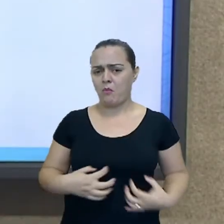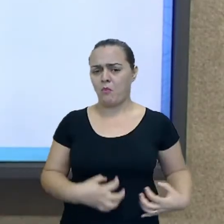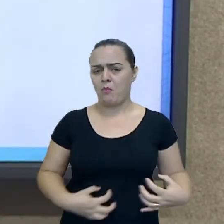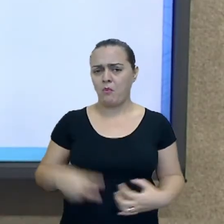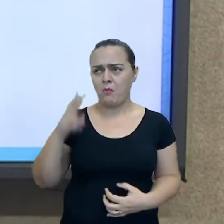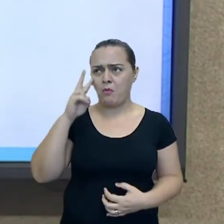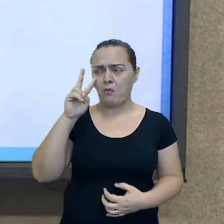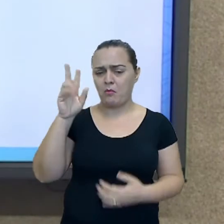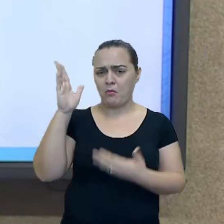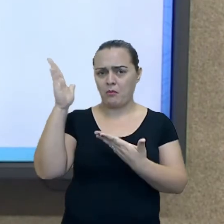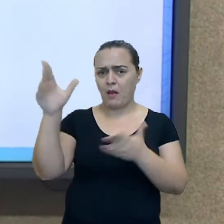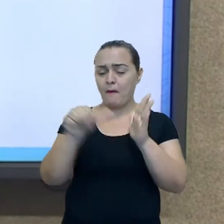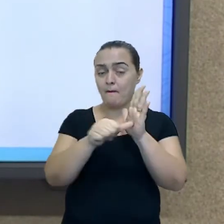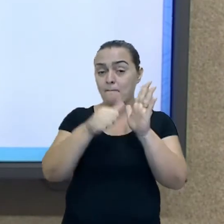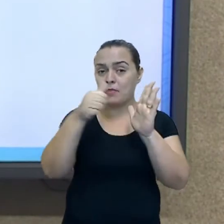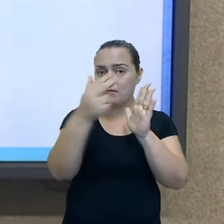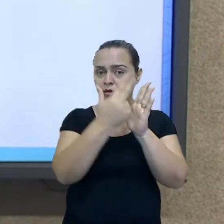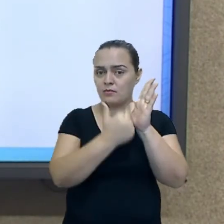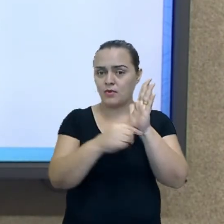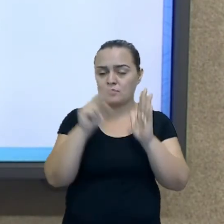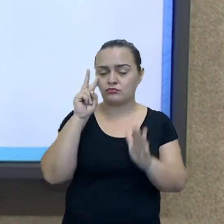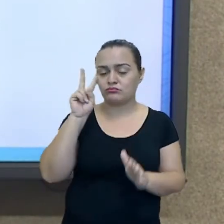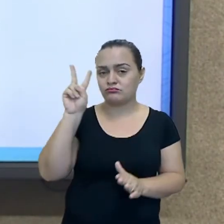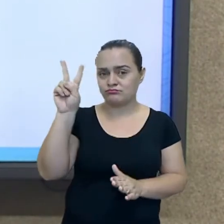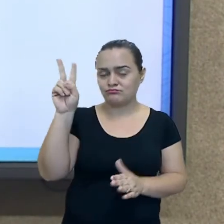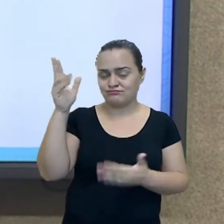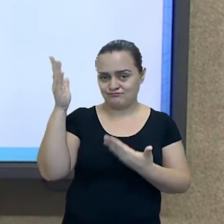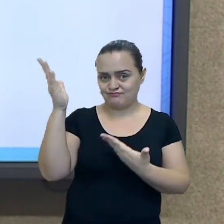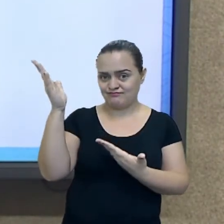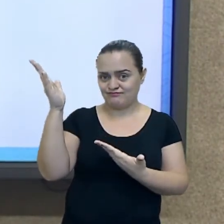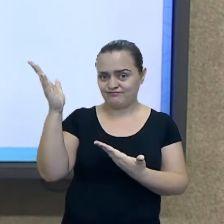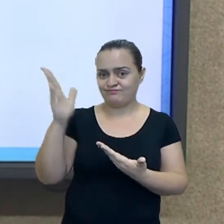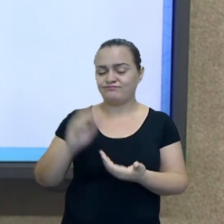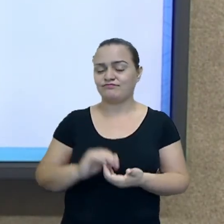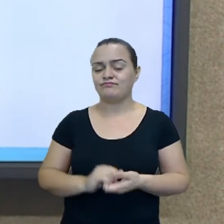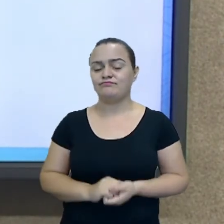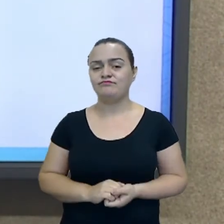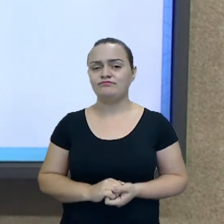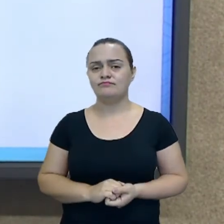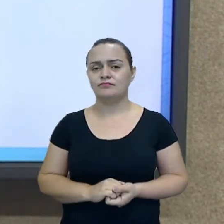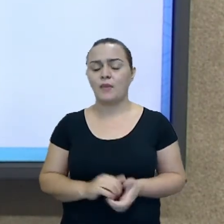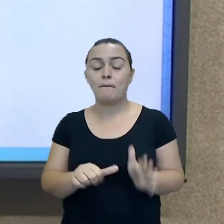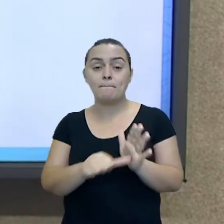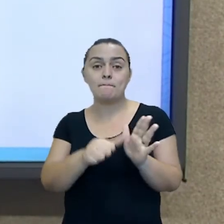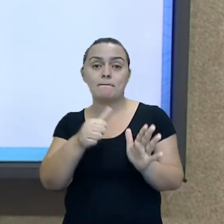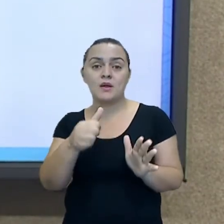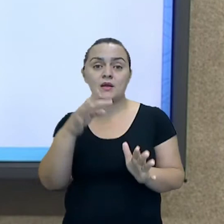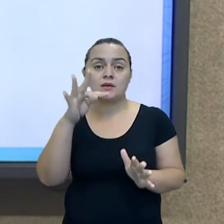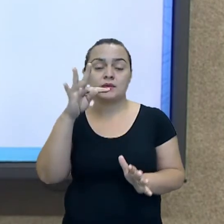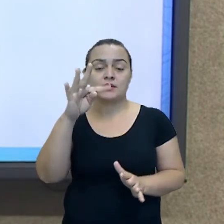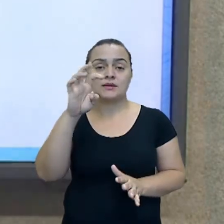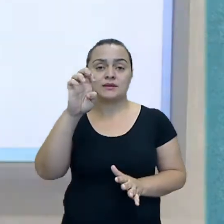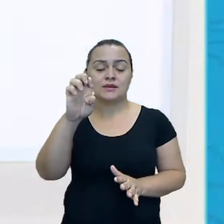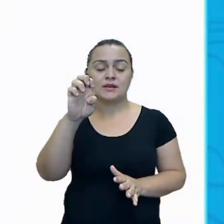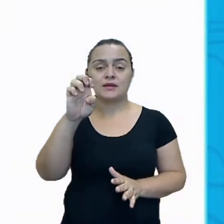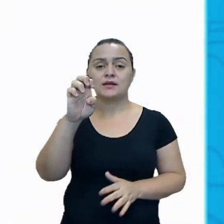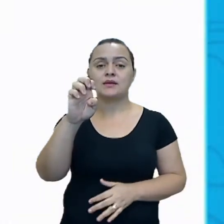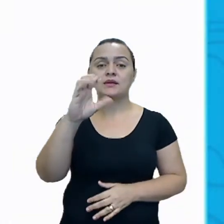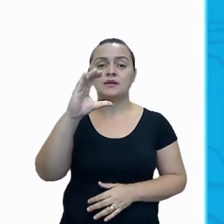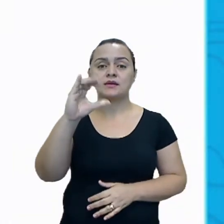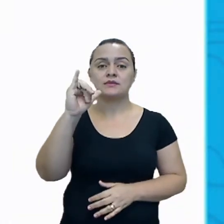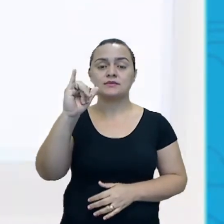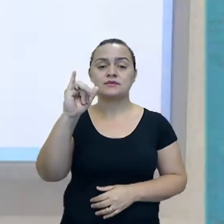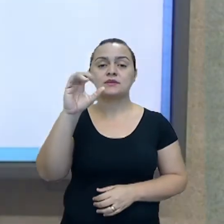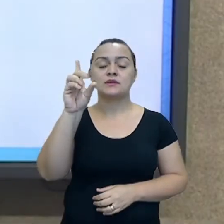aqui, nessa primeira imagem, o tecido que tem células que